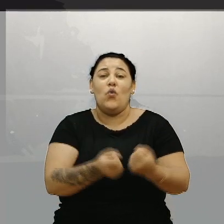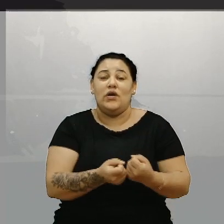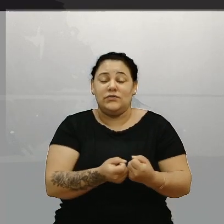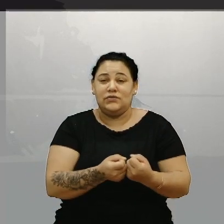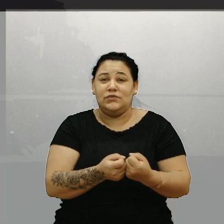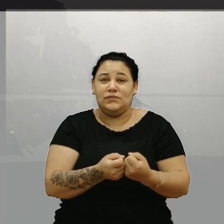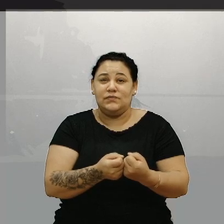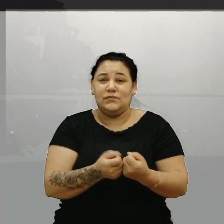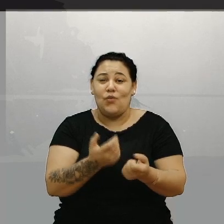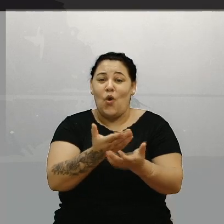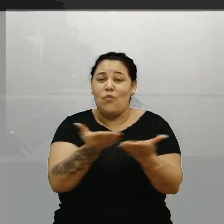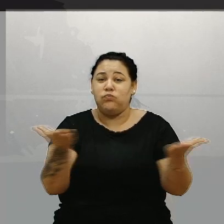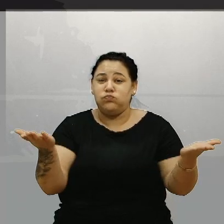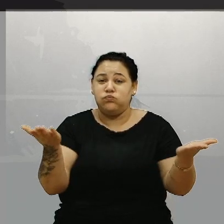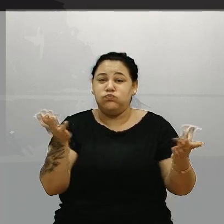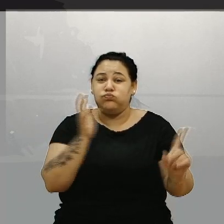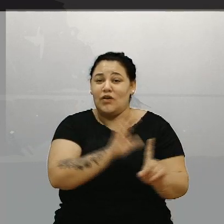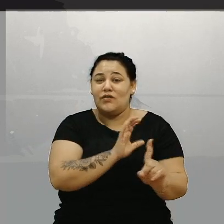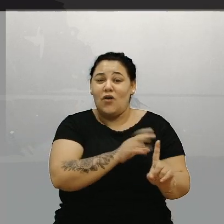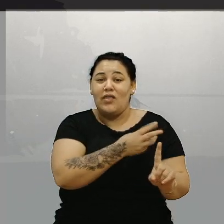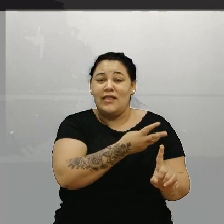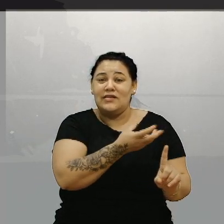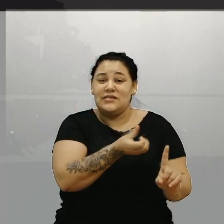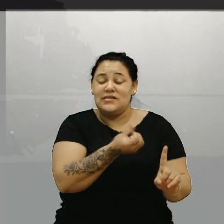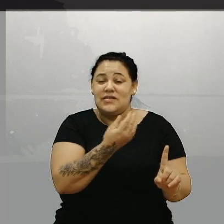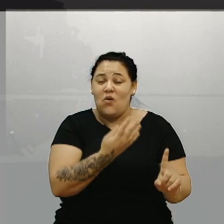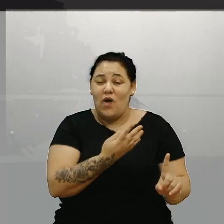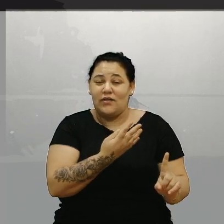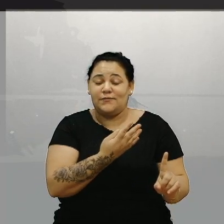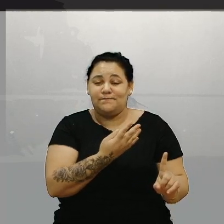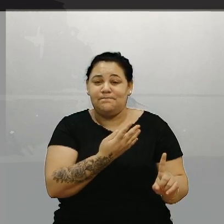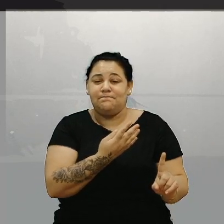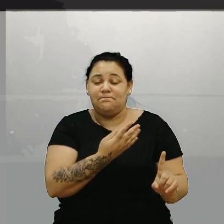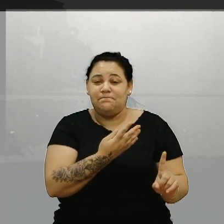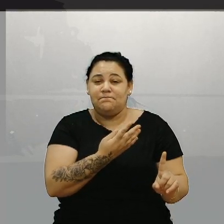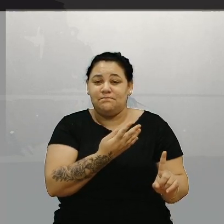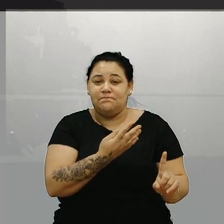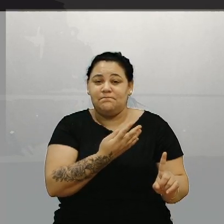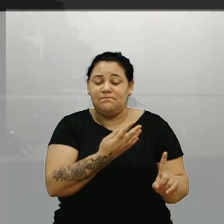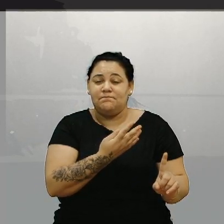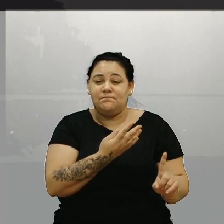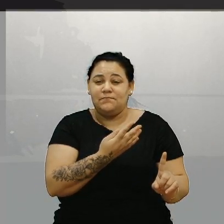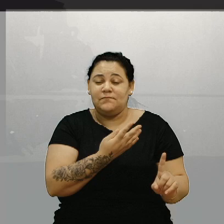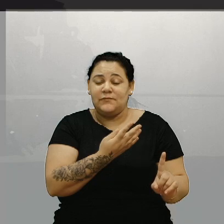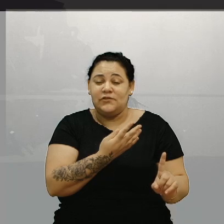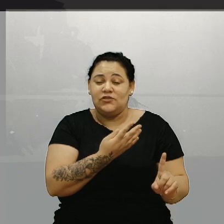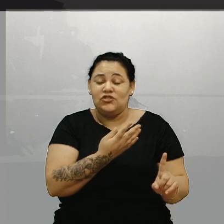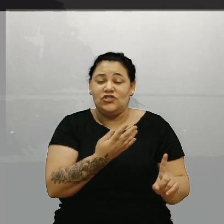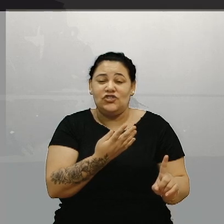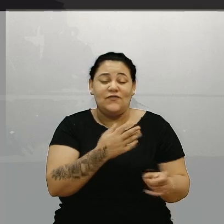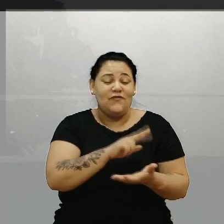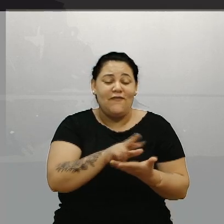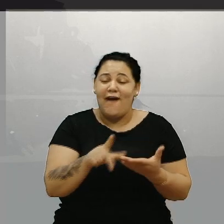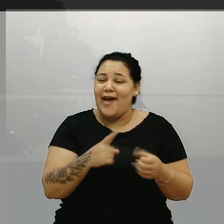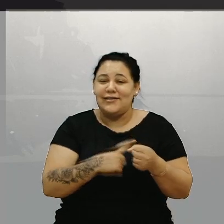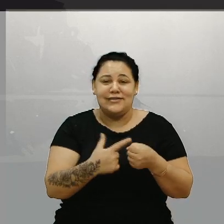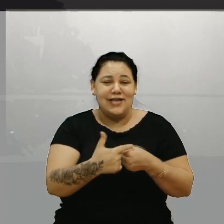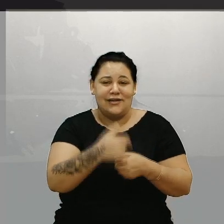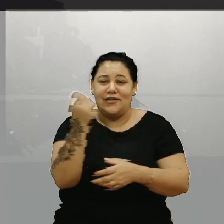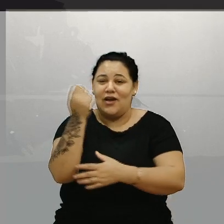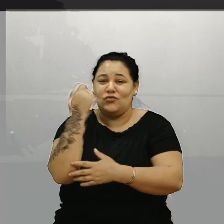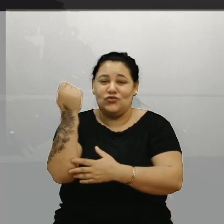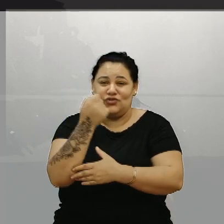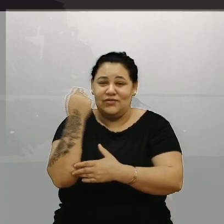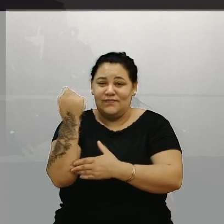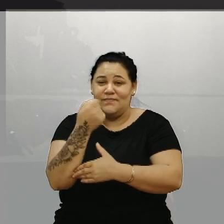afetou 364 dos 497 municípios gaúchos, ou seja, mais de